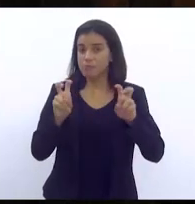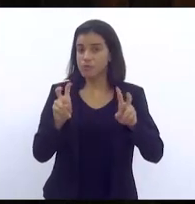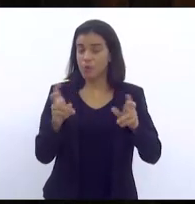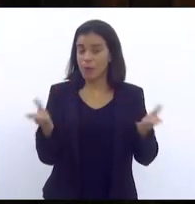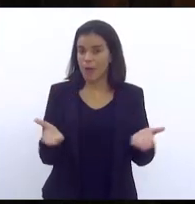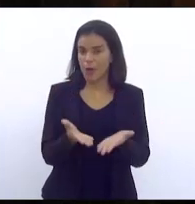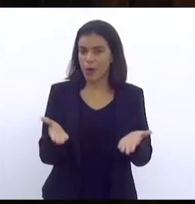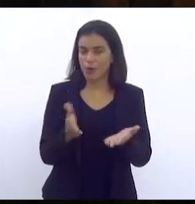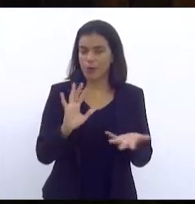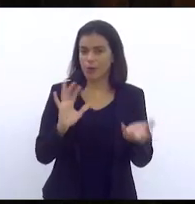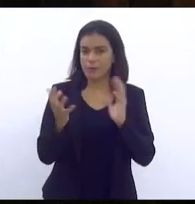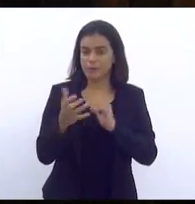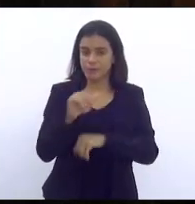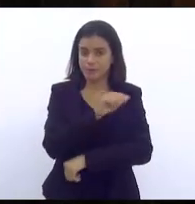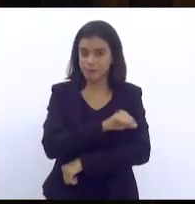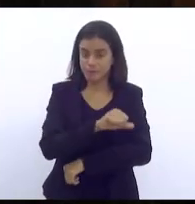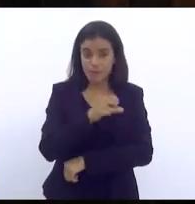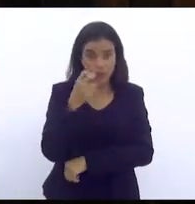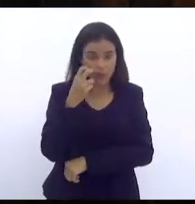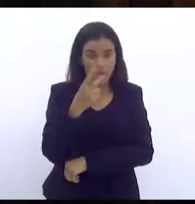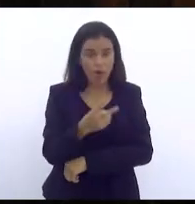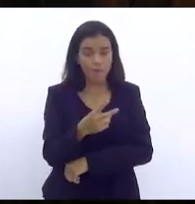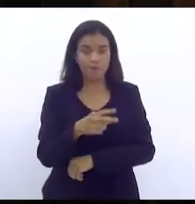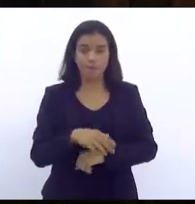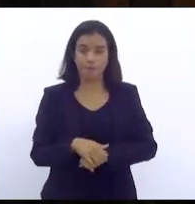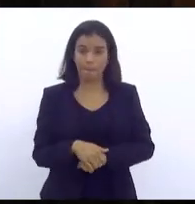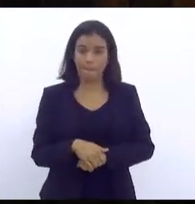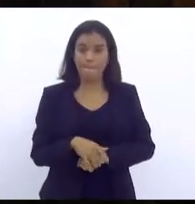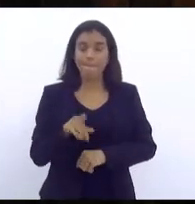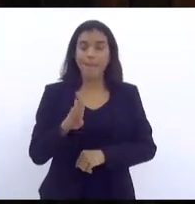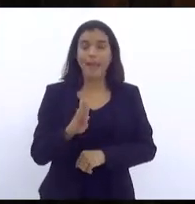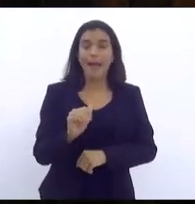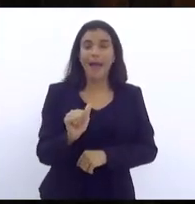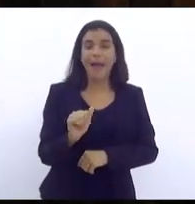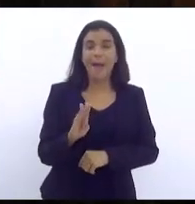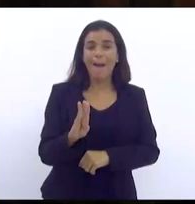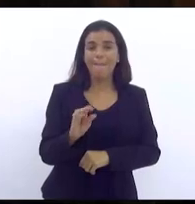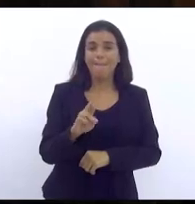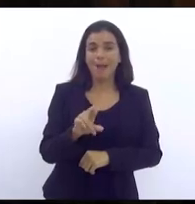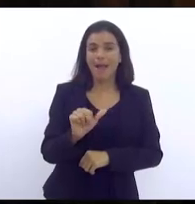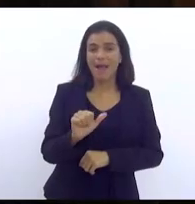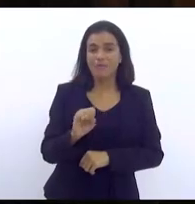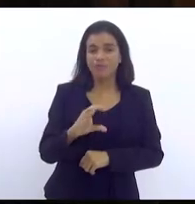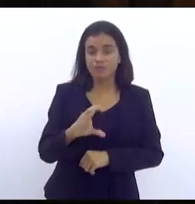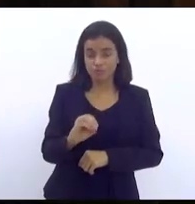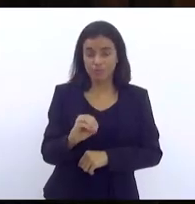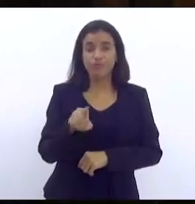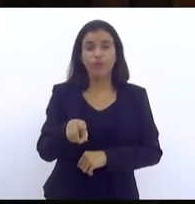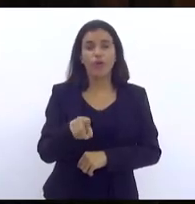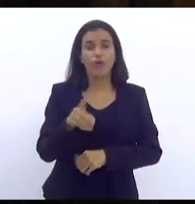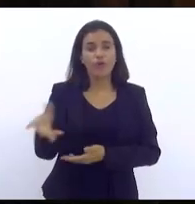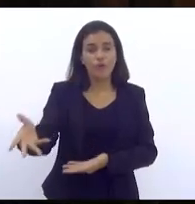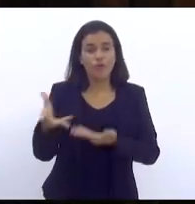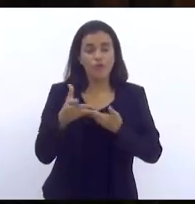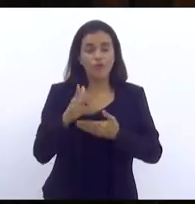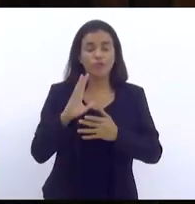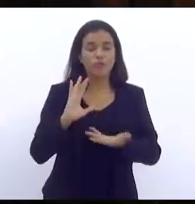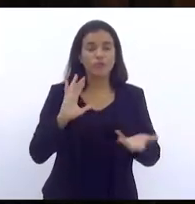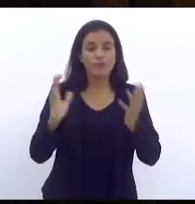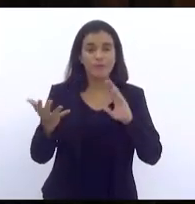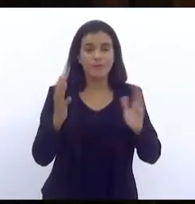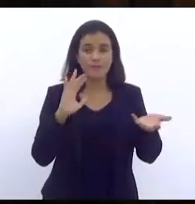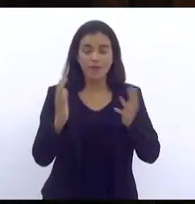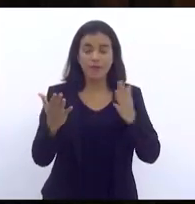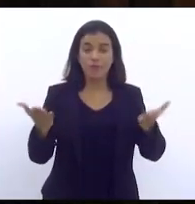está acontecendo no Rio de Janeiro Veja a abrasco foi convidada pro congresso nacional para falar dos efeitos das